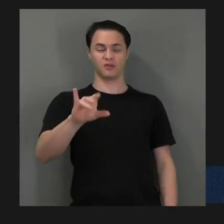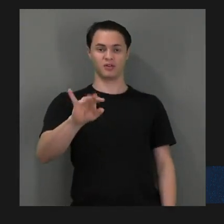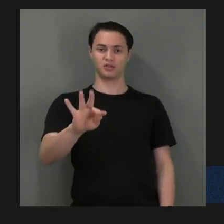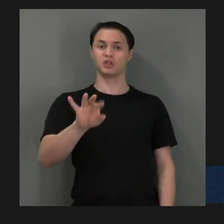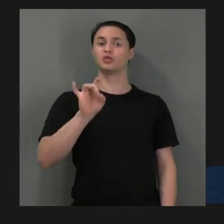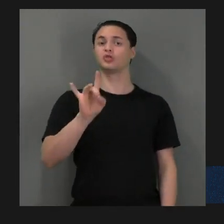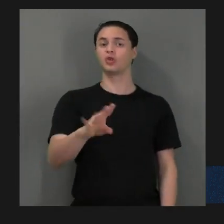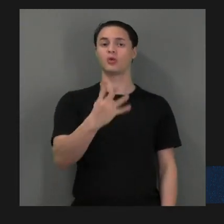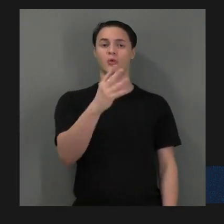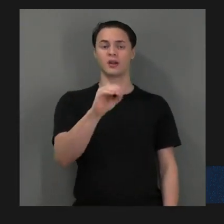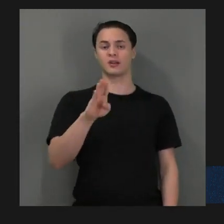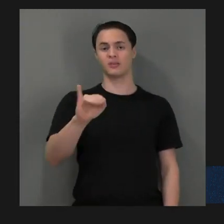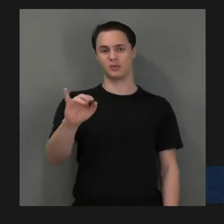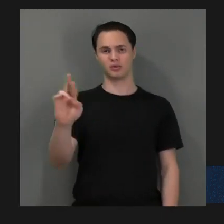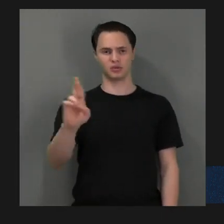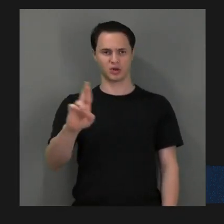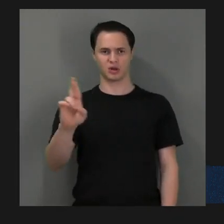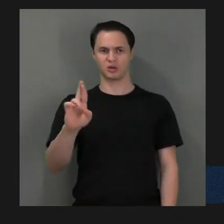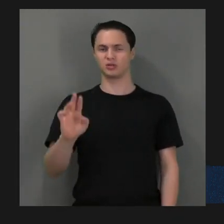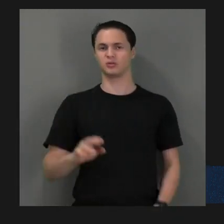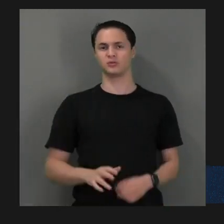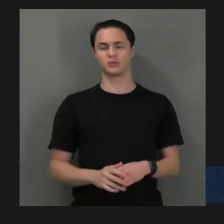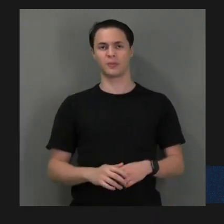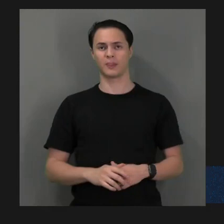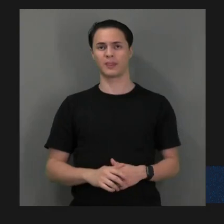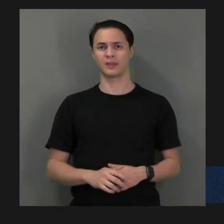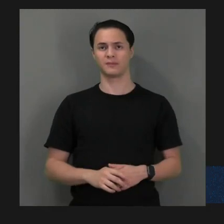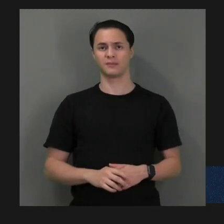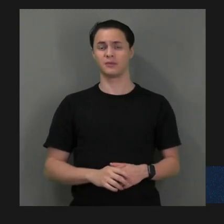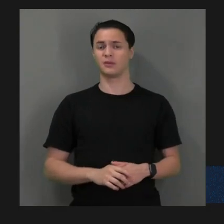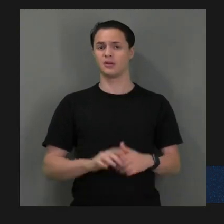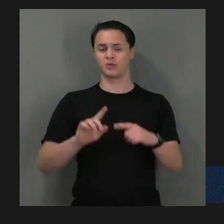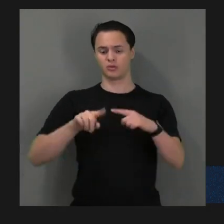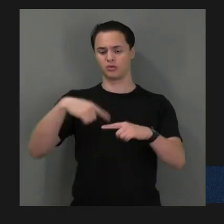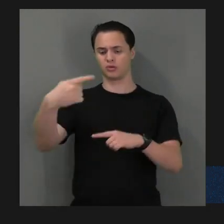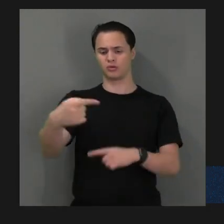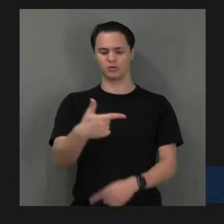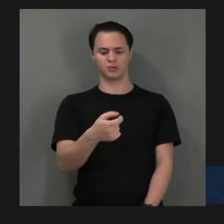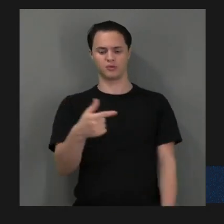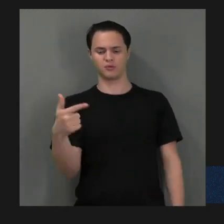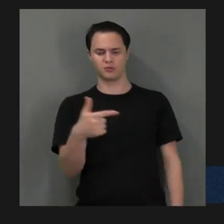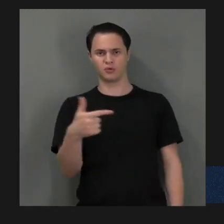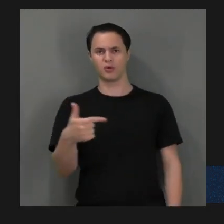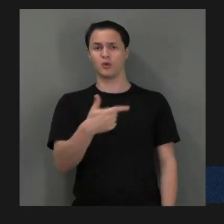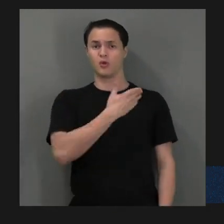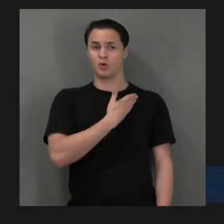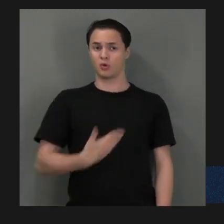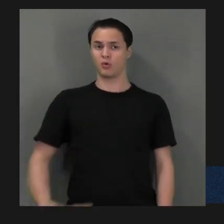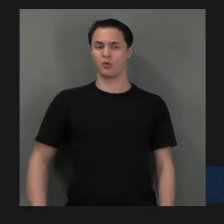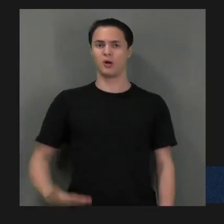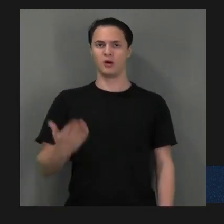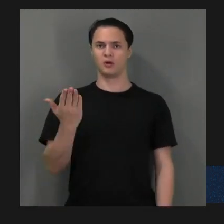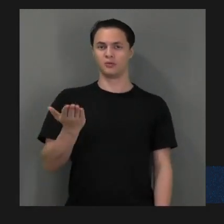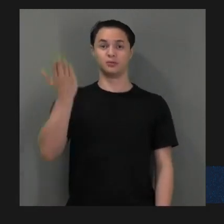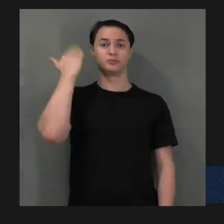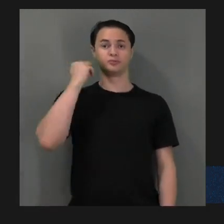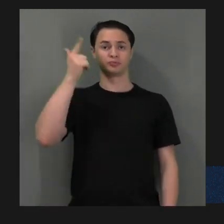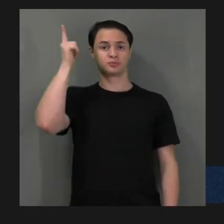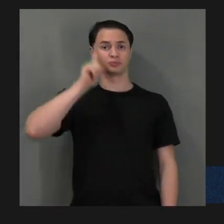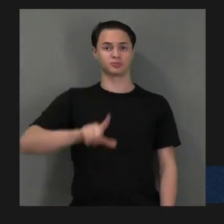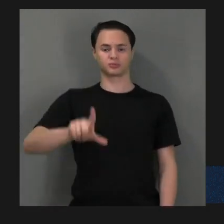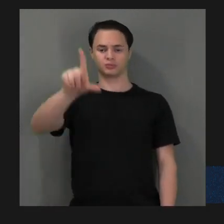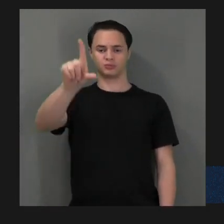bilhões de reais. B de bola e de índio. Já em 2022, o governo anterior conseguiu